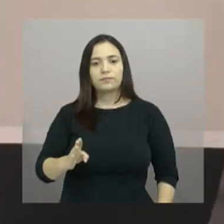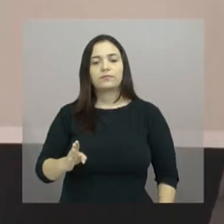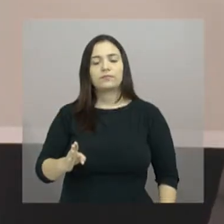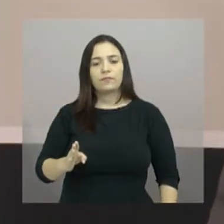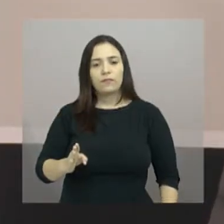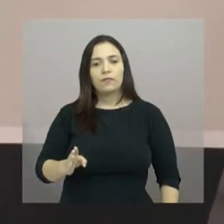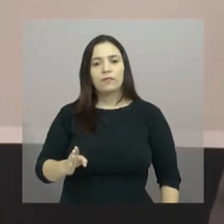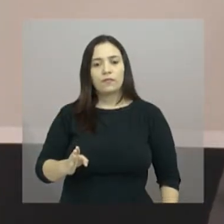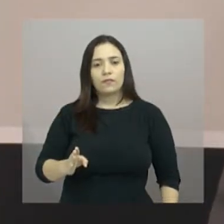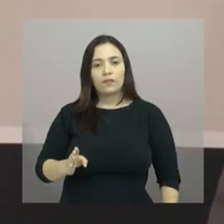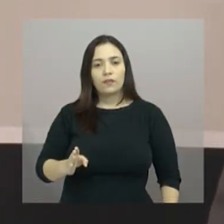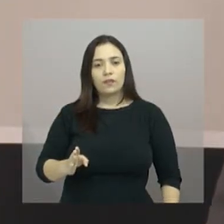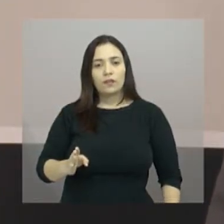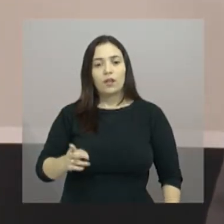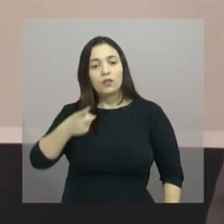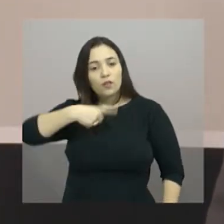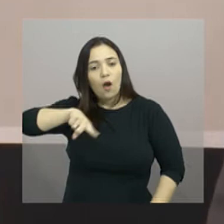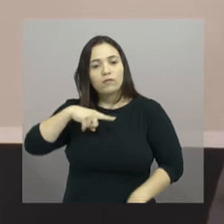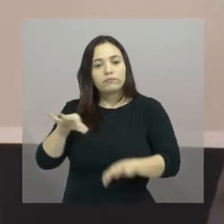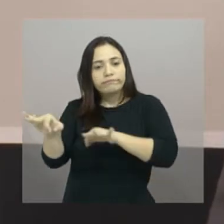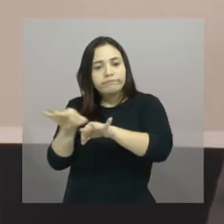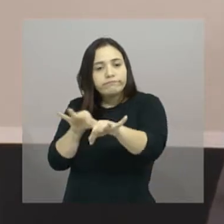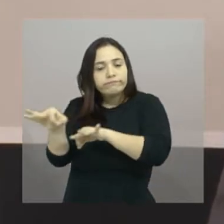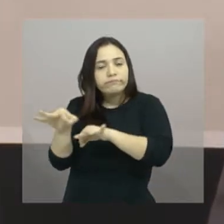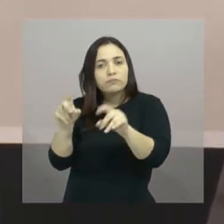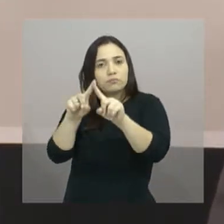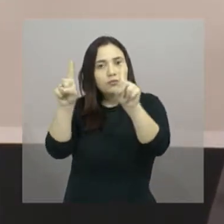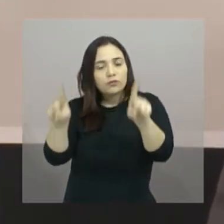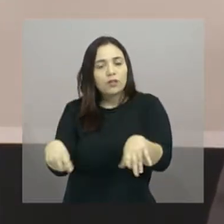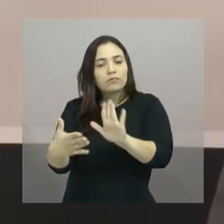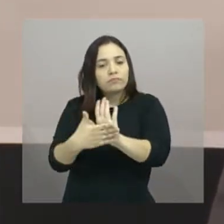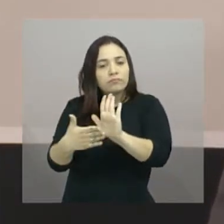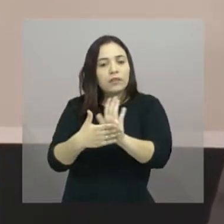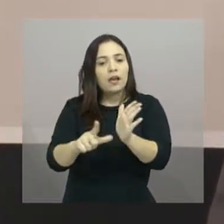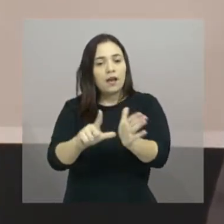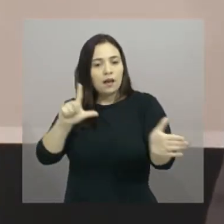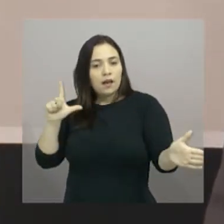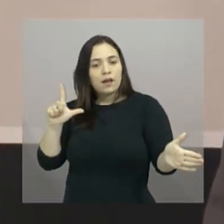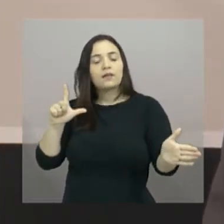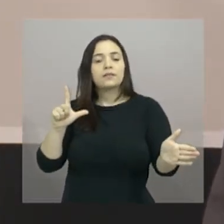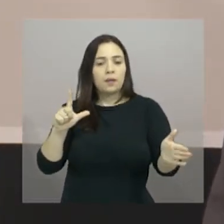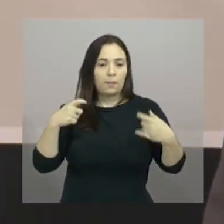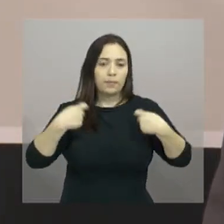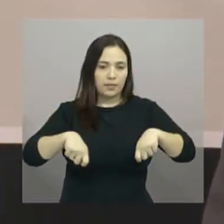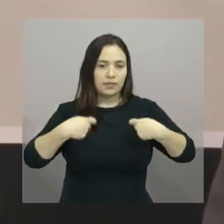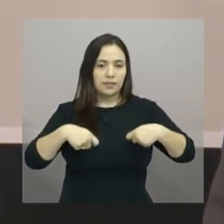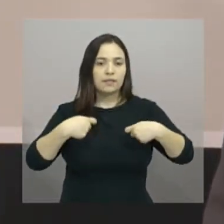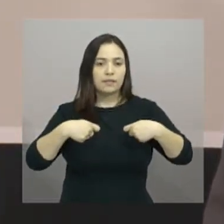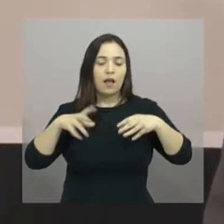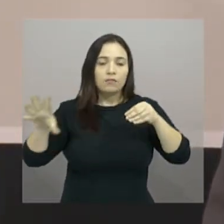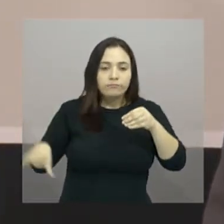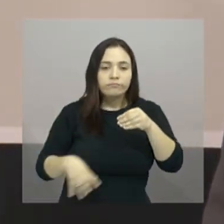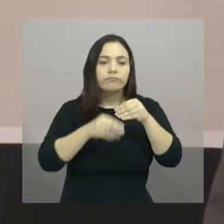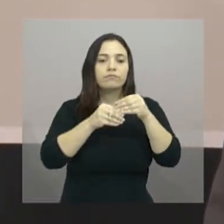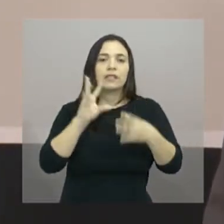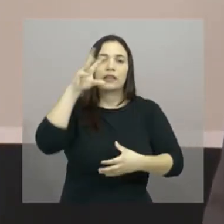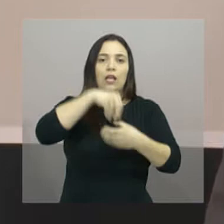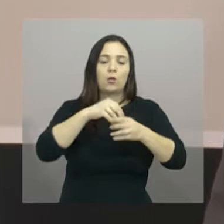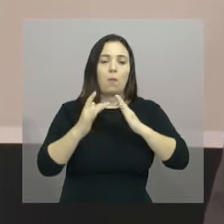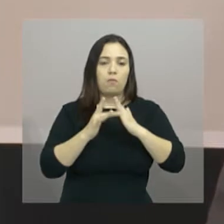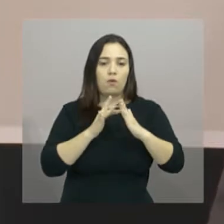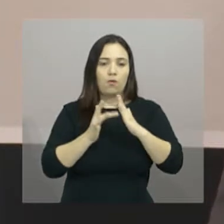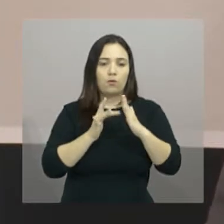de forma antecipada, prevendo que o fisioterapeuta deverá fazer parte da equipe do Programa Saúde da